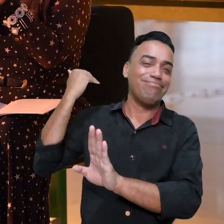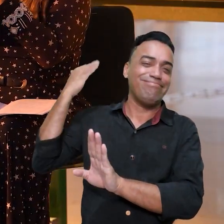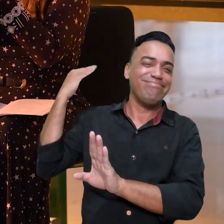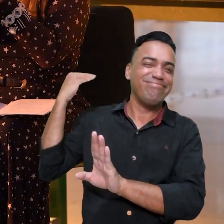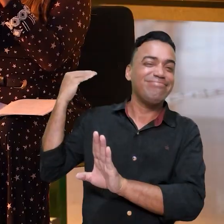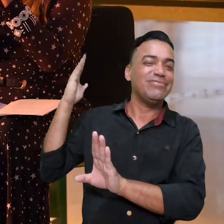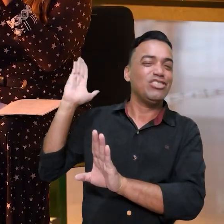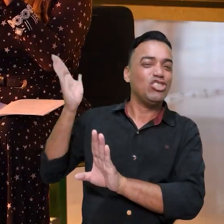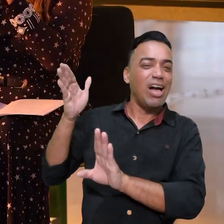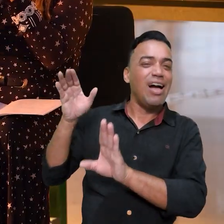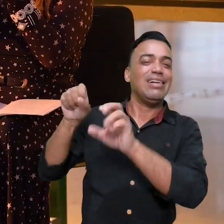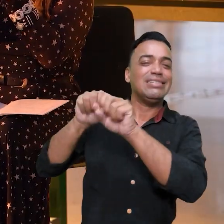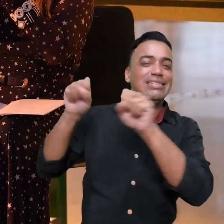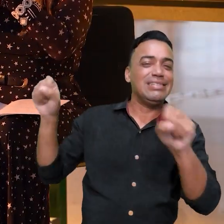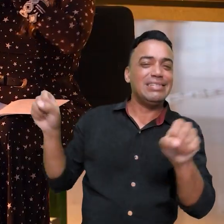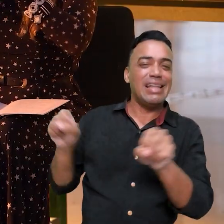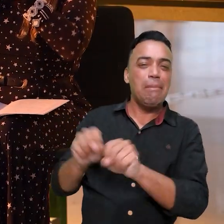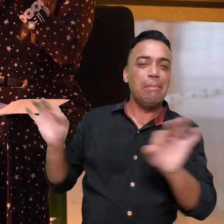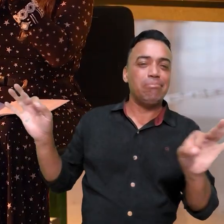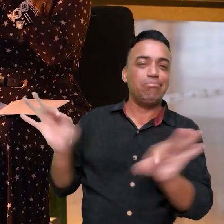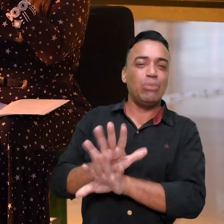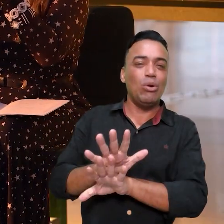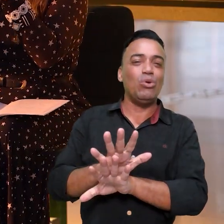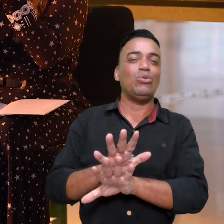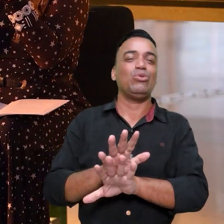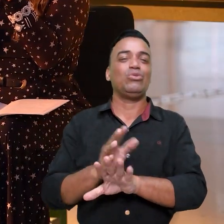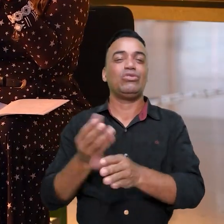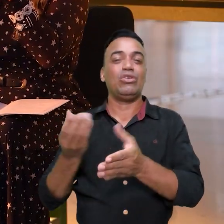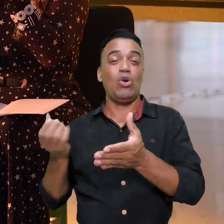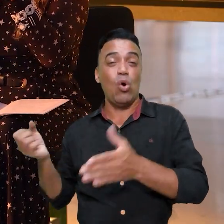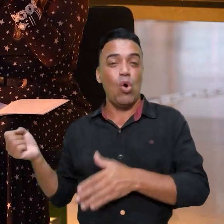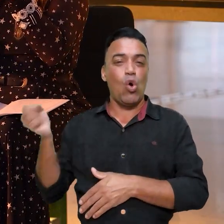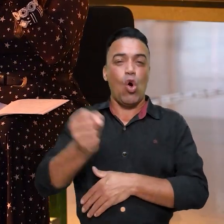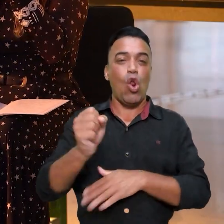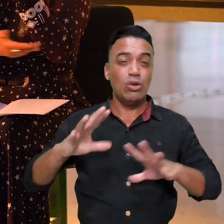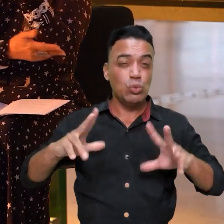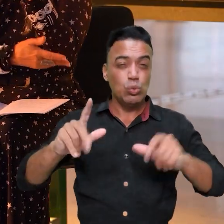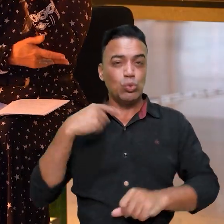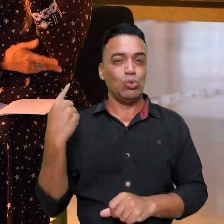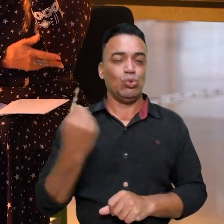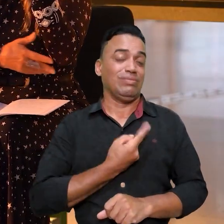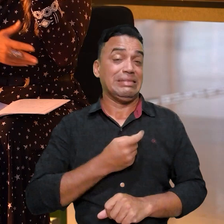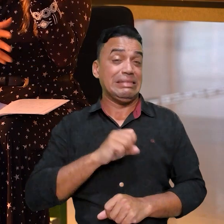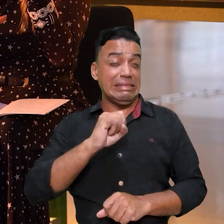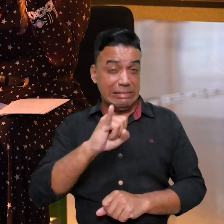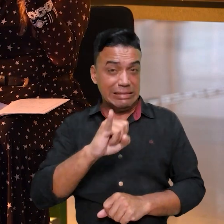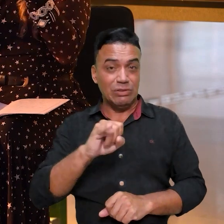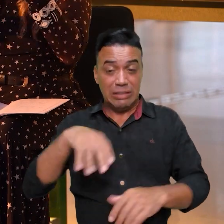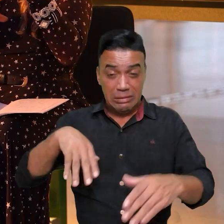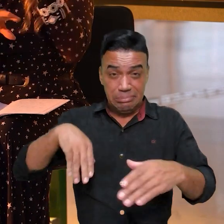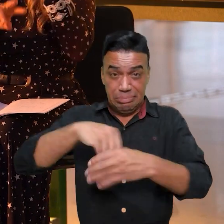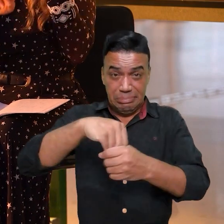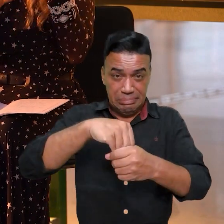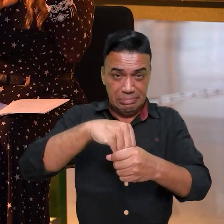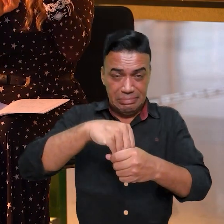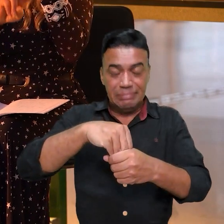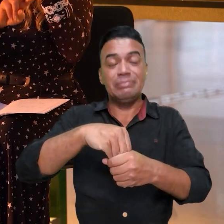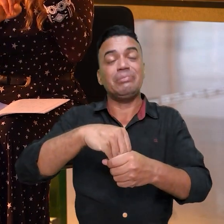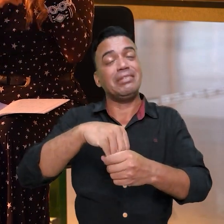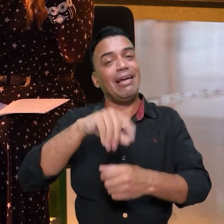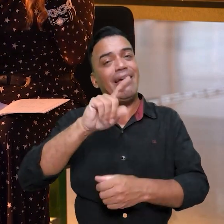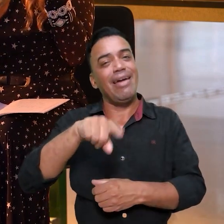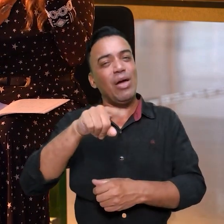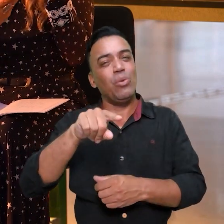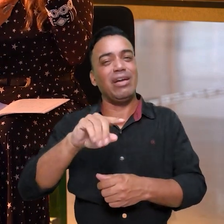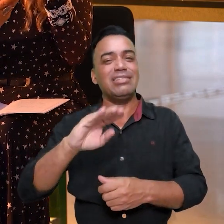já pronto e que encaixa todos nós de alguma maneira, e que, se você não se encaixar, são